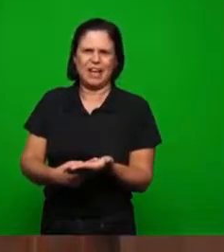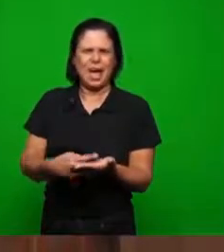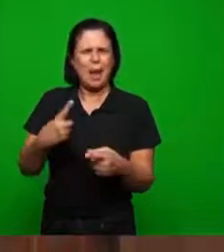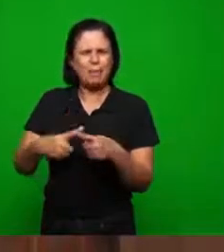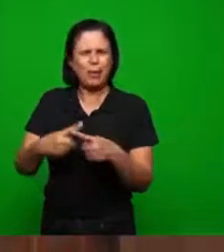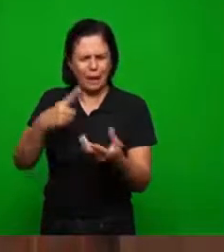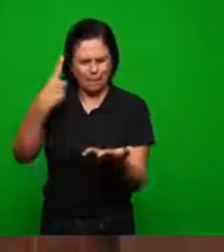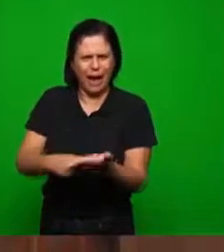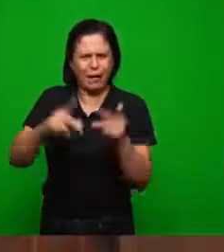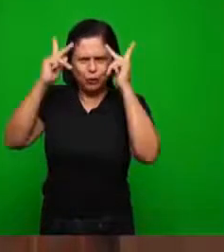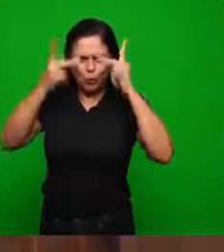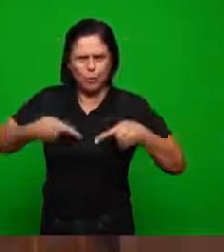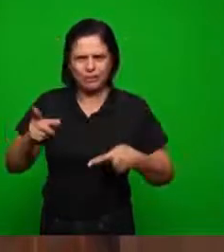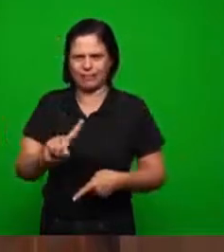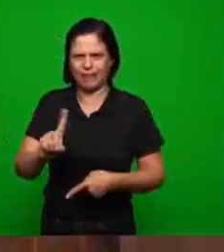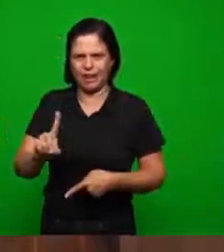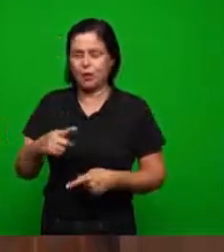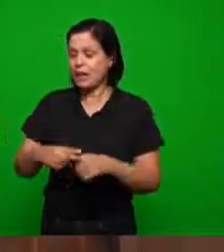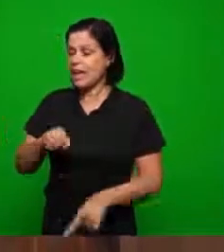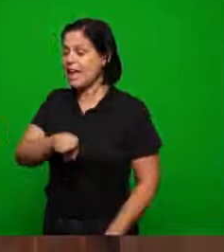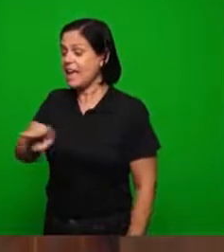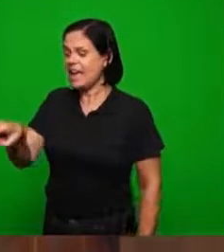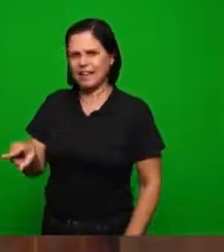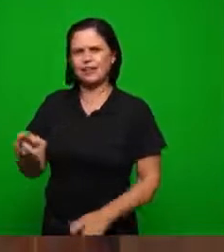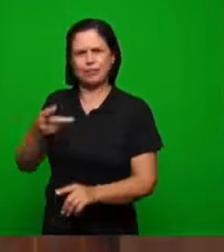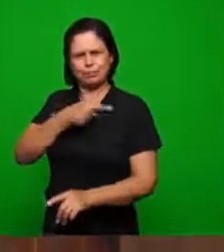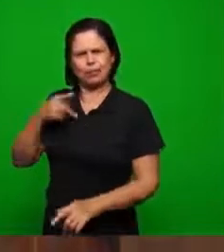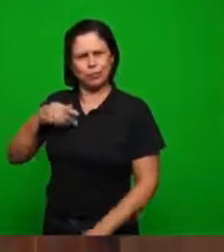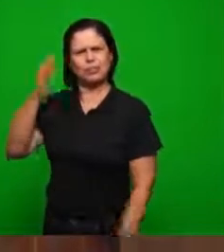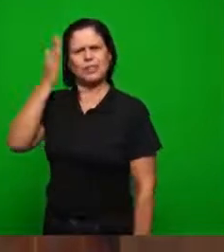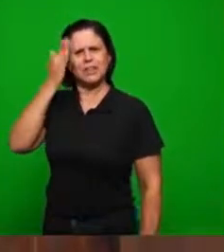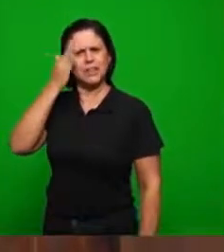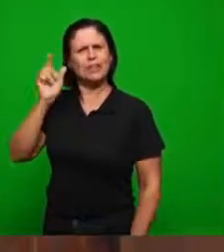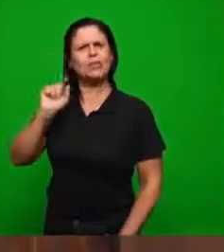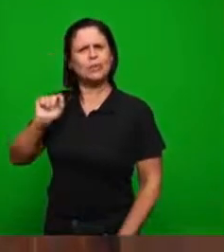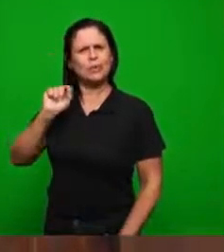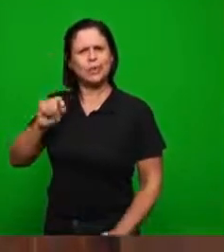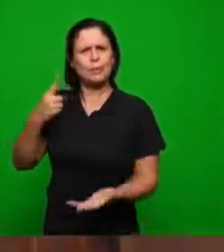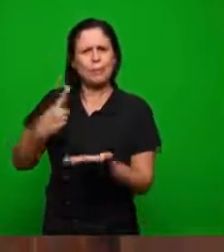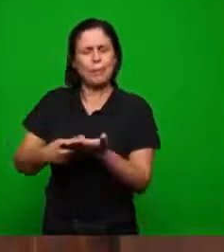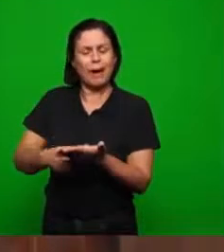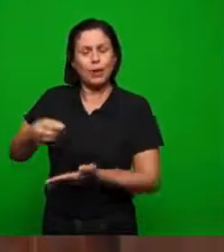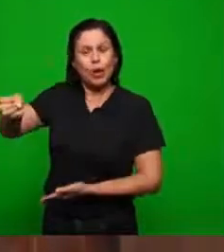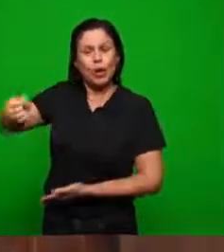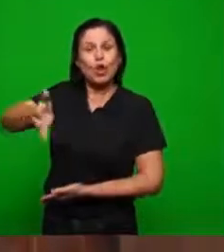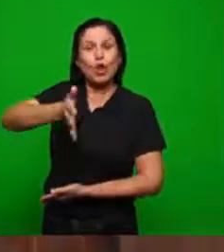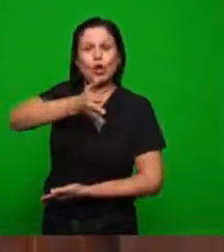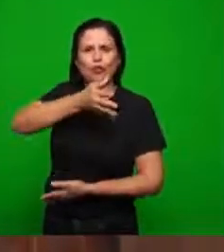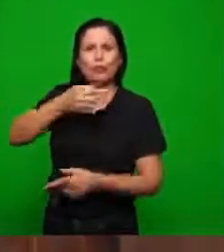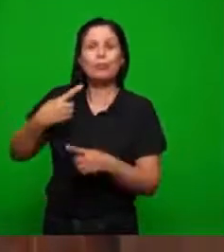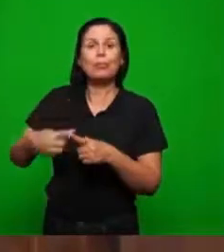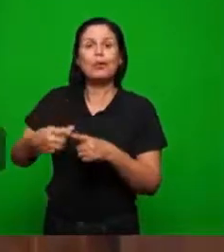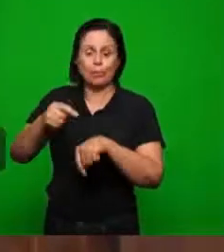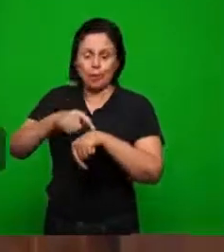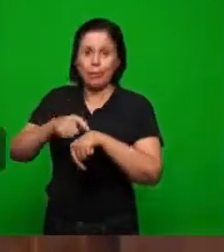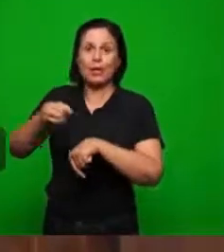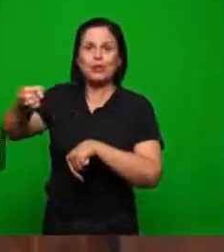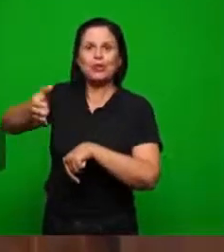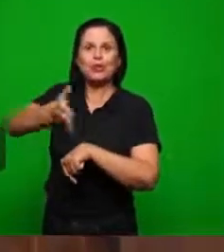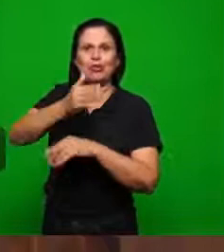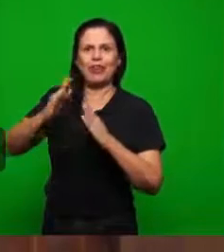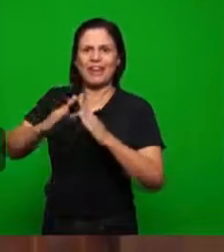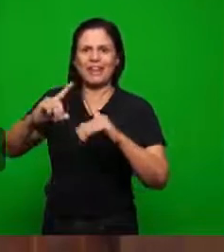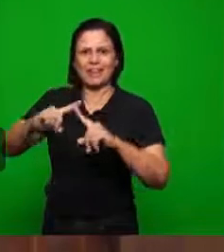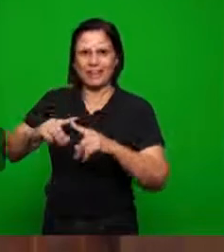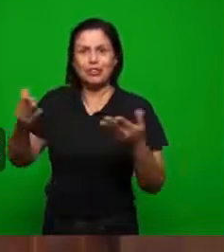humano, não. Eles entenderam que havia a necessidade de um novo pacto para um novo momento. A